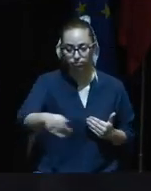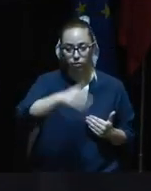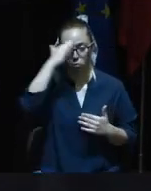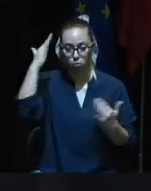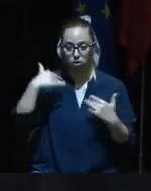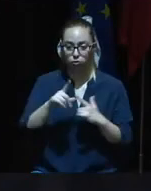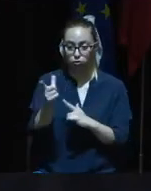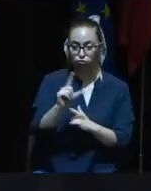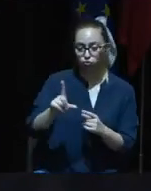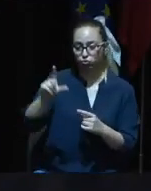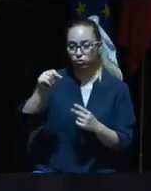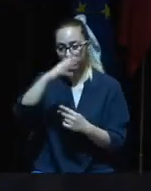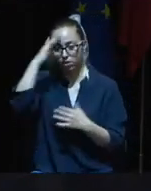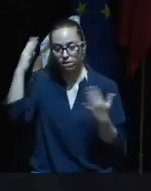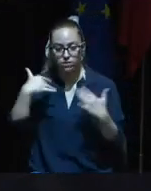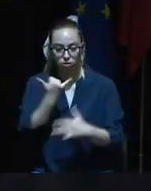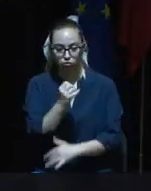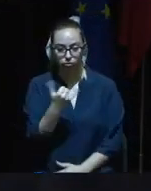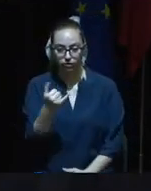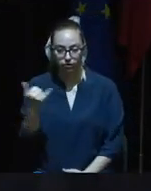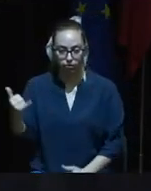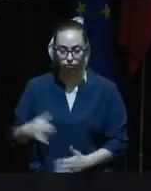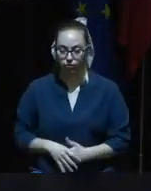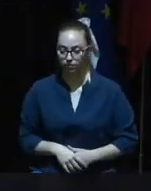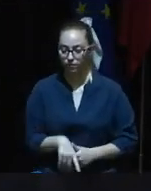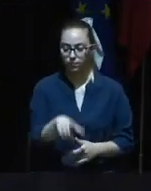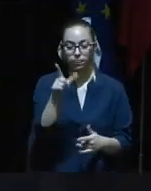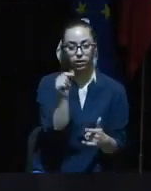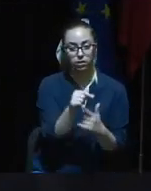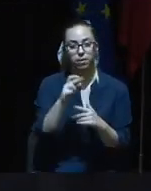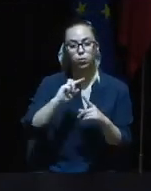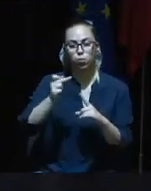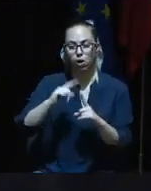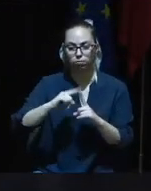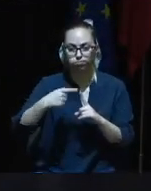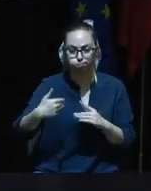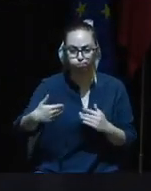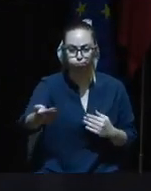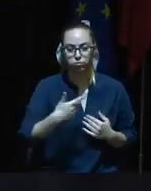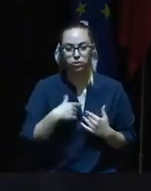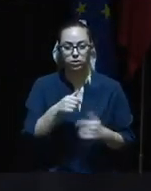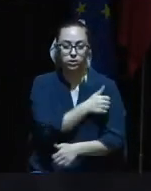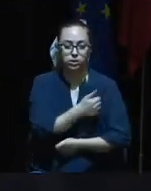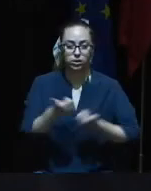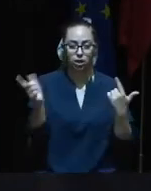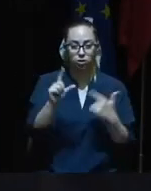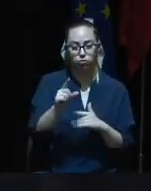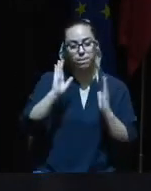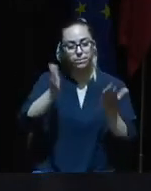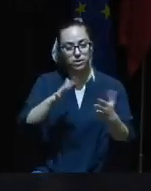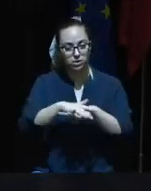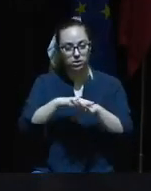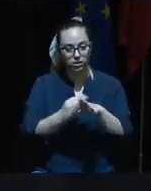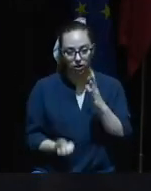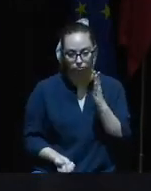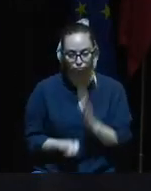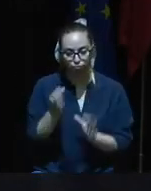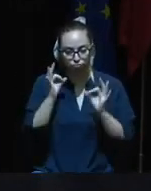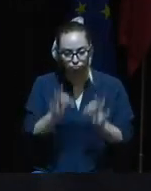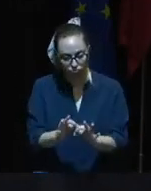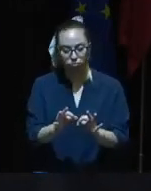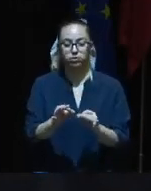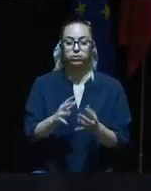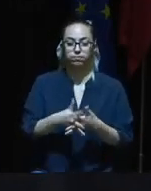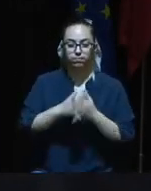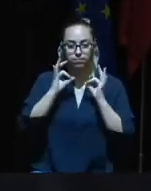mais intenso de Julho e do verão das 1.022 e depois durante os próximos anos a cidade de Lisboa devem implementar a rede sólida de